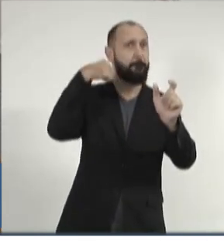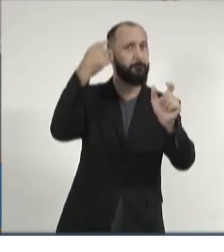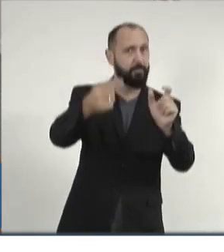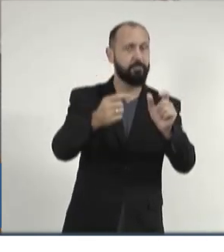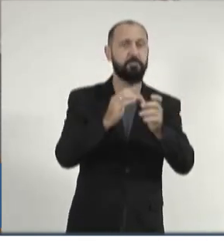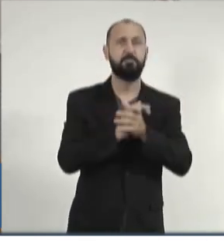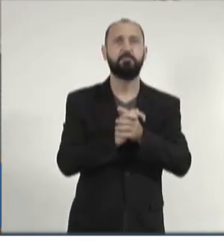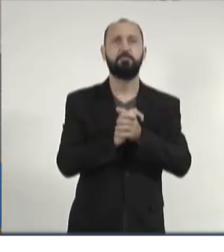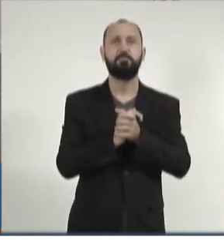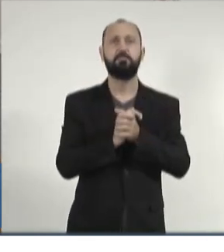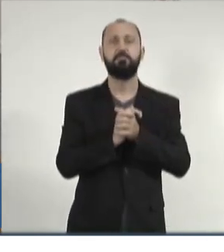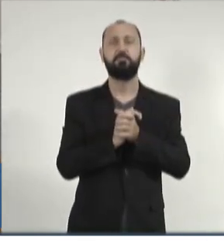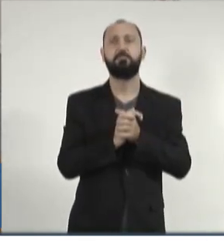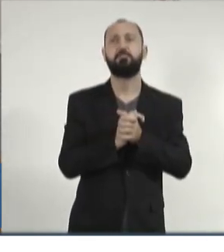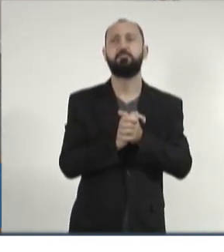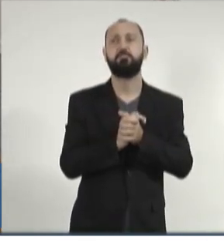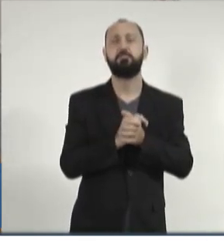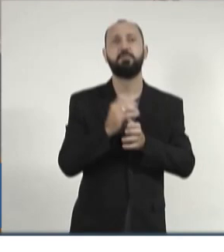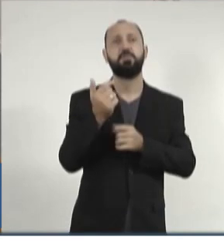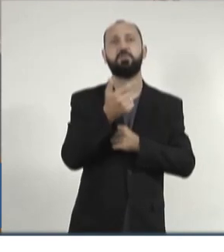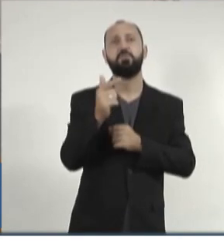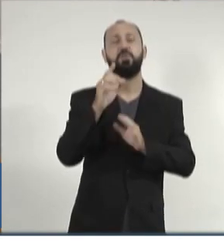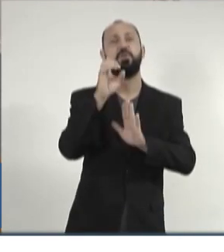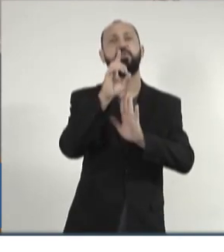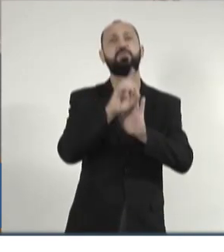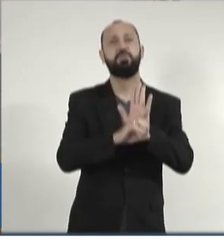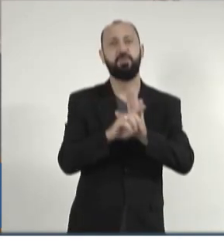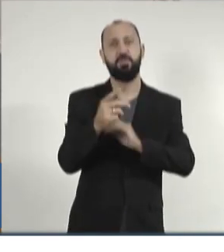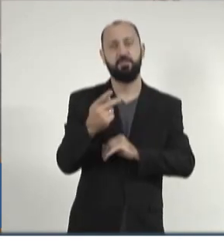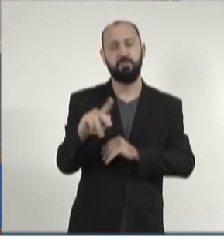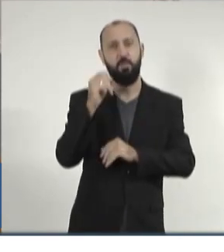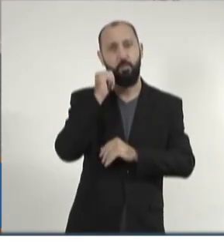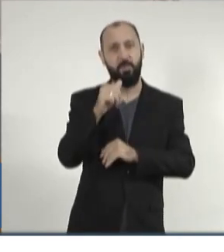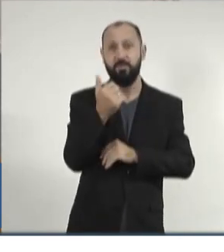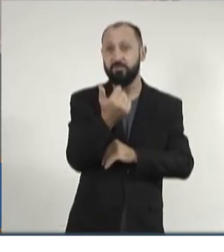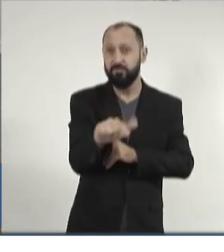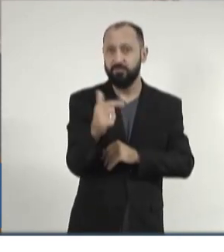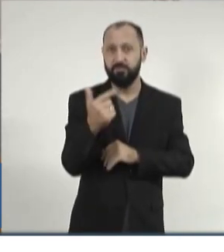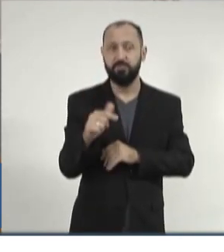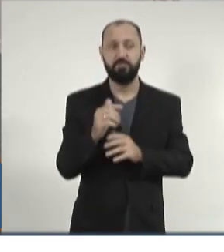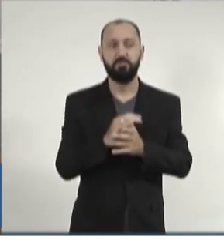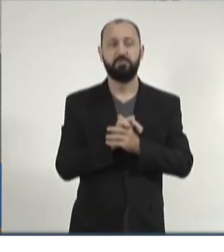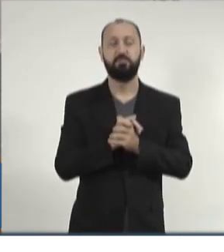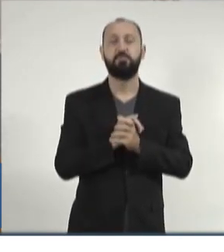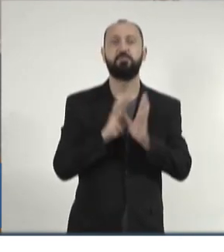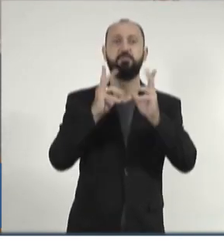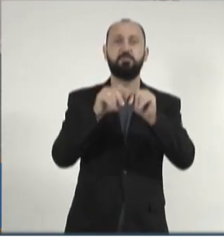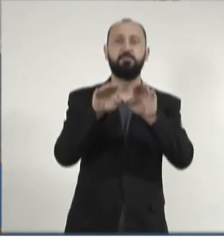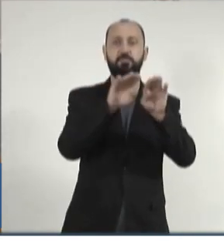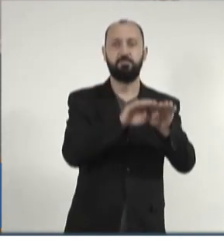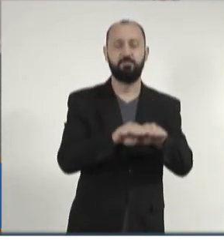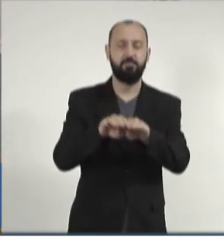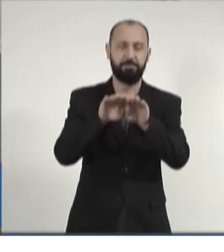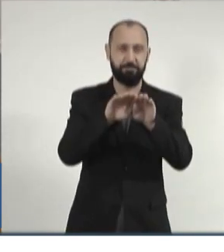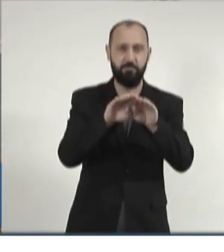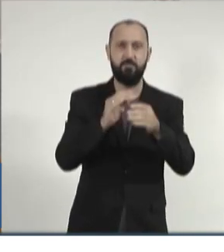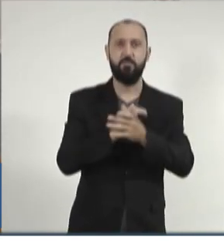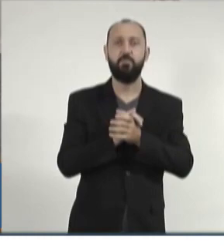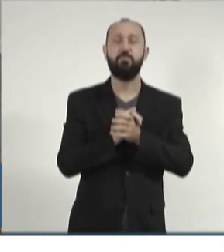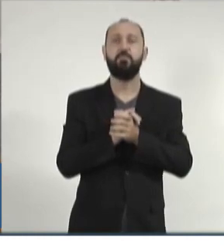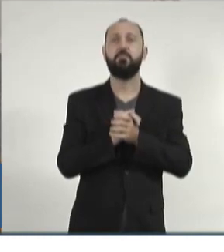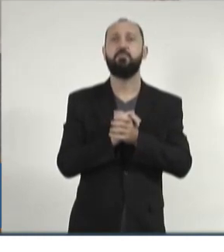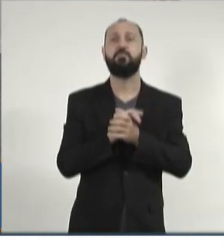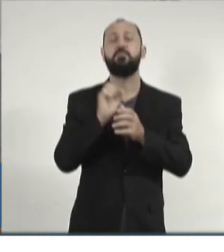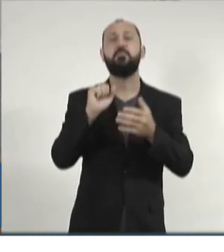época. Naquela época, quase... Ou melhor, não existia direitos das mulheres. Não tinha. Era tudo igual para todo mundo. E o